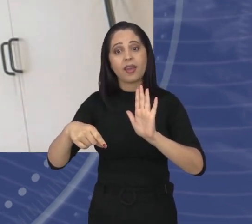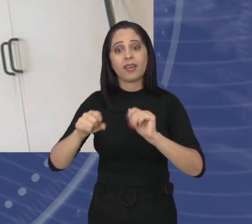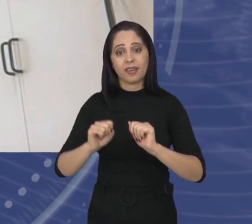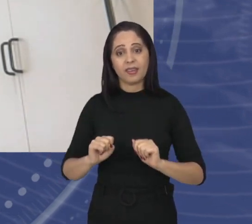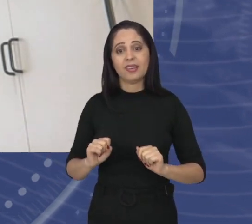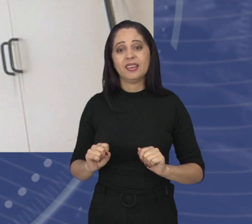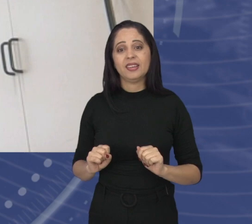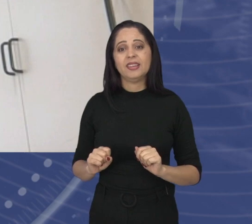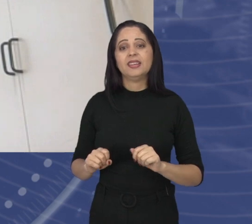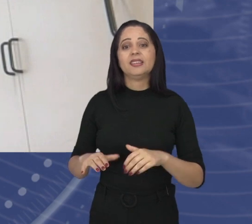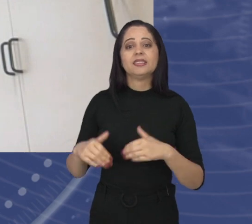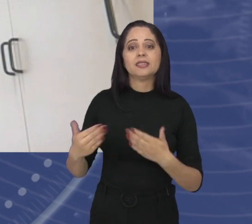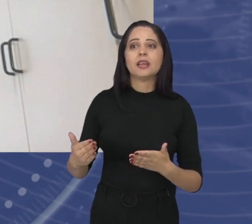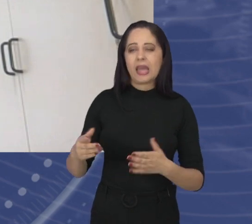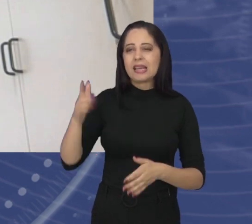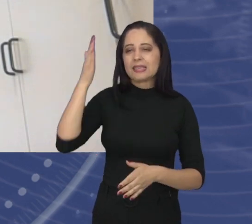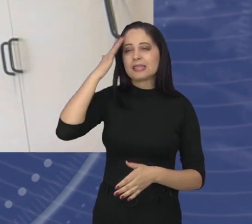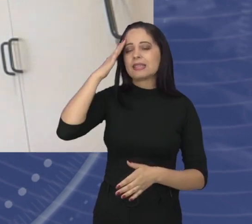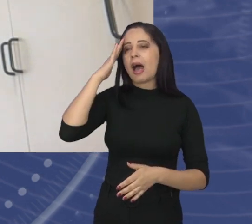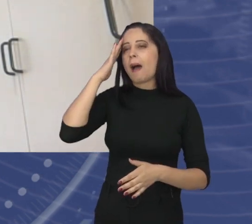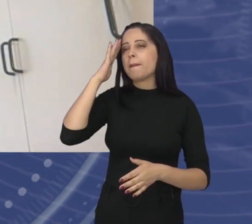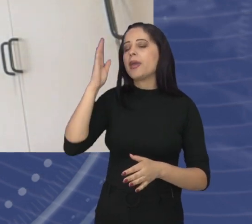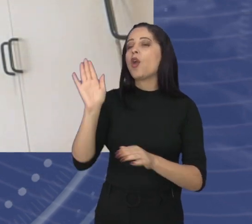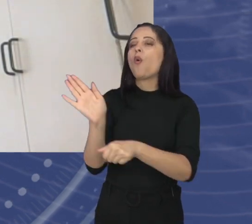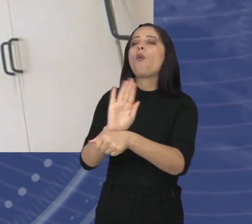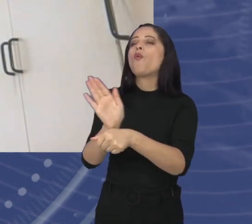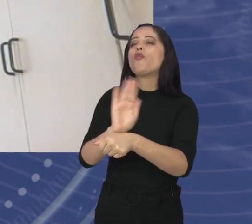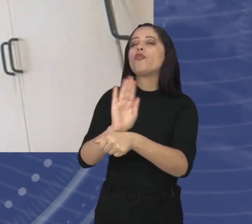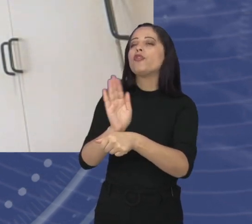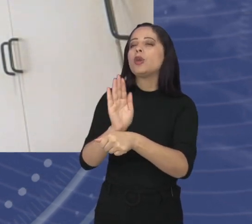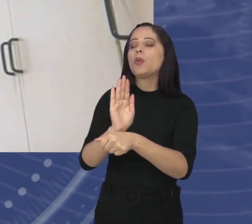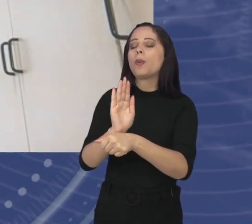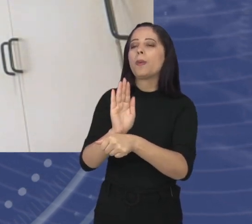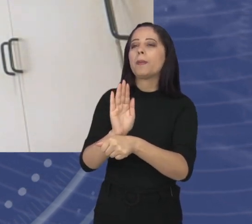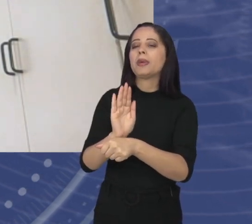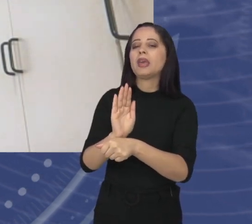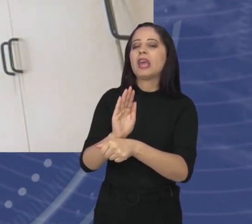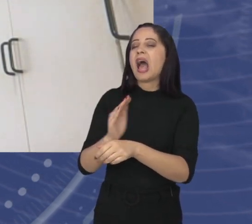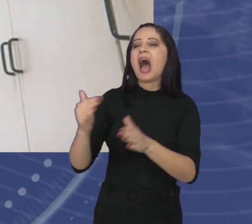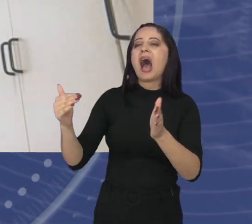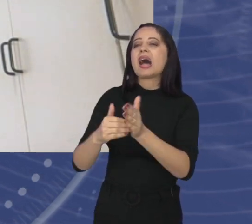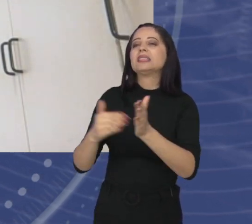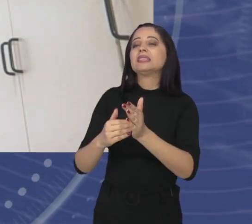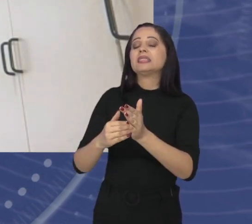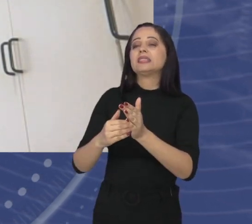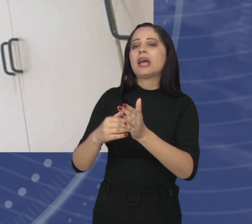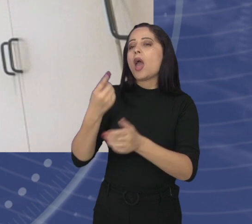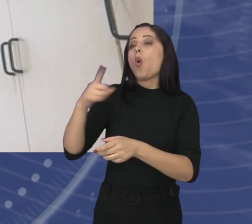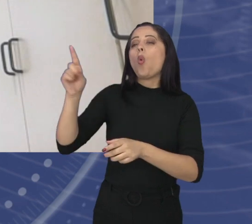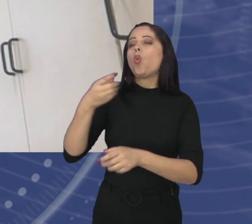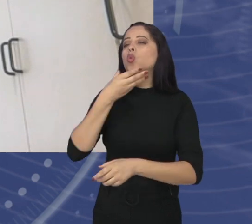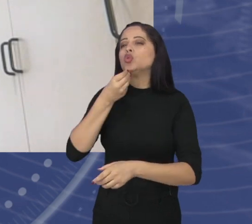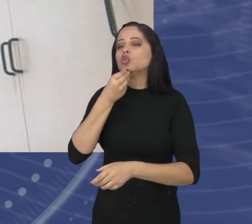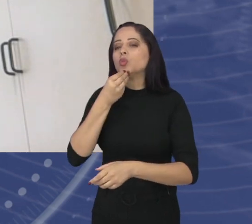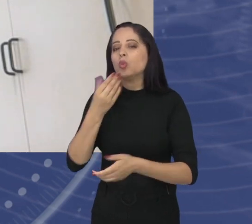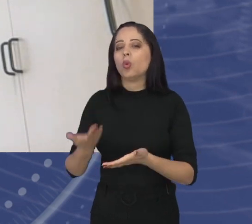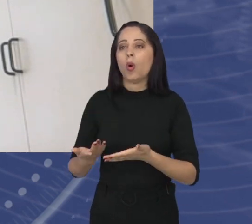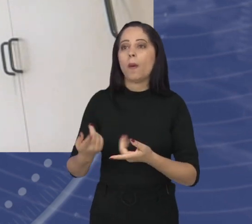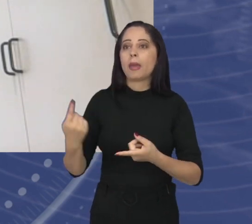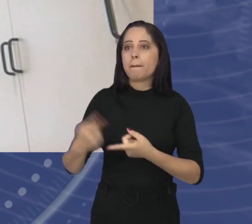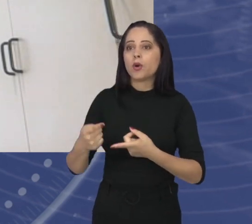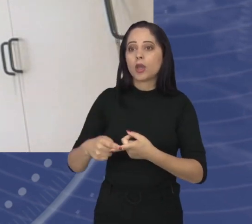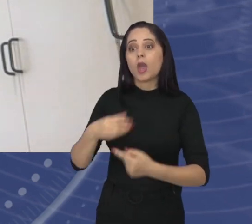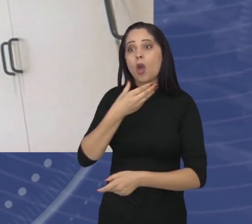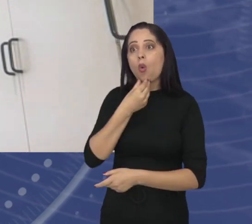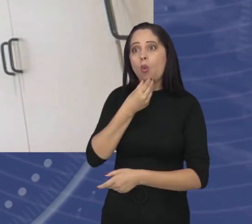filme até O Último Homem, que é um filme maravilhoso, mostra como uma pessoa pôde ir sem armas para a guerra, para ajudar pessoas,